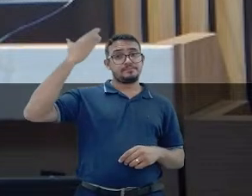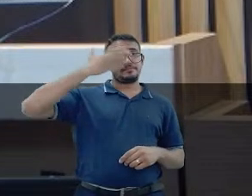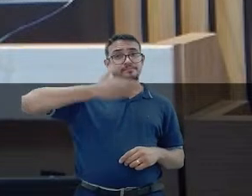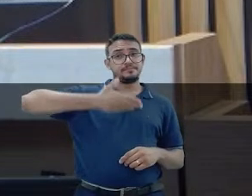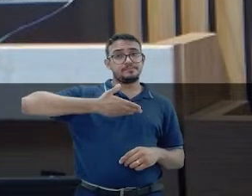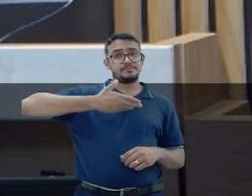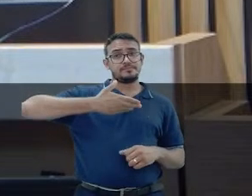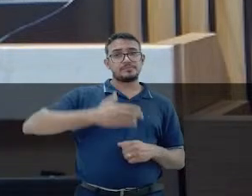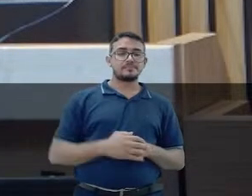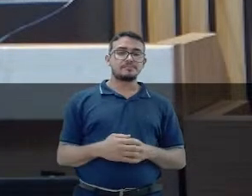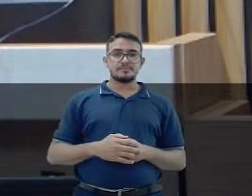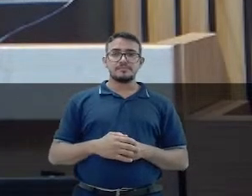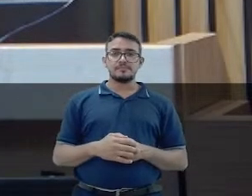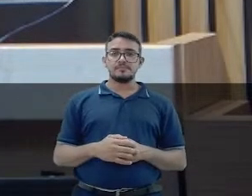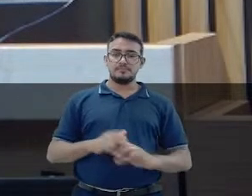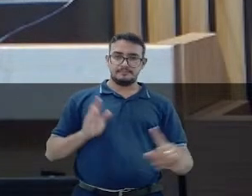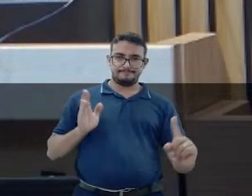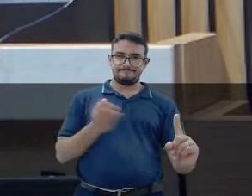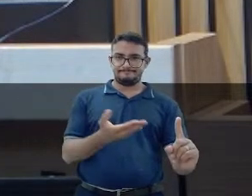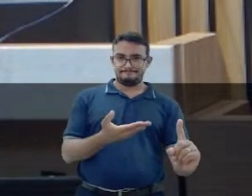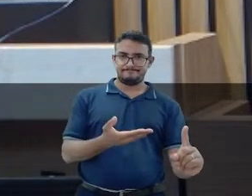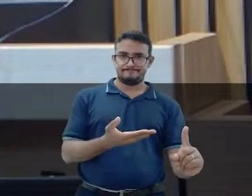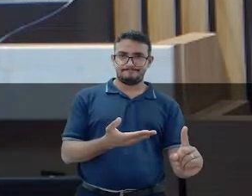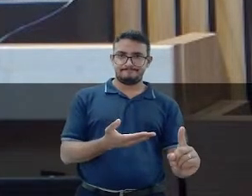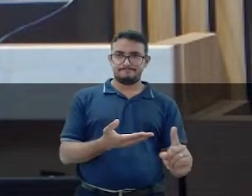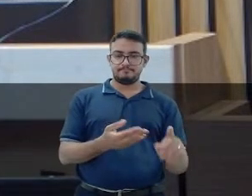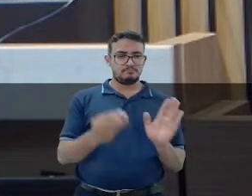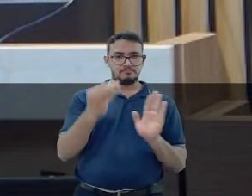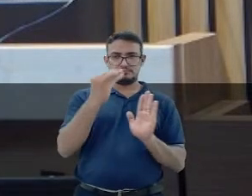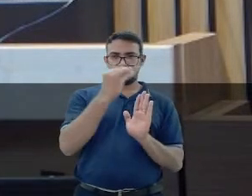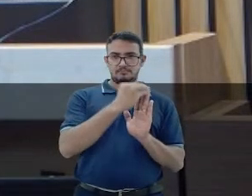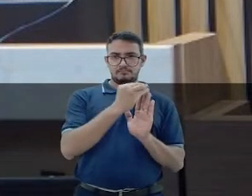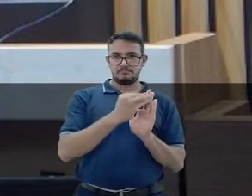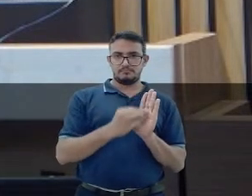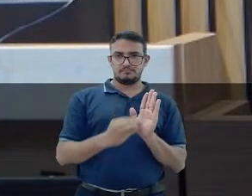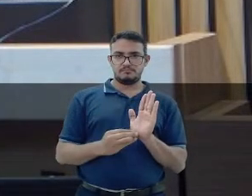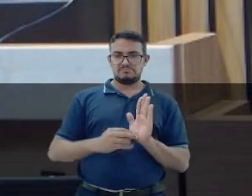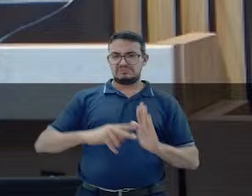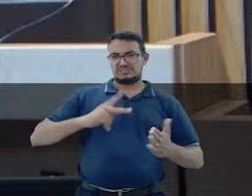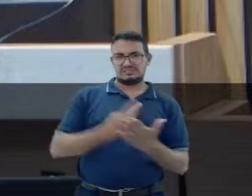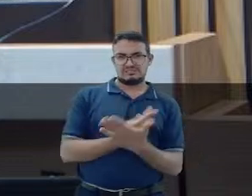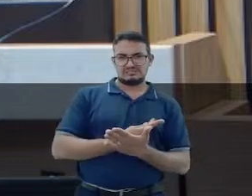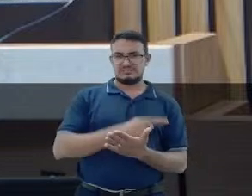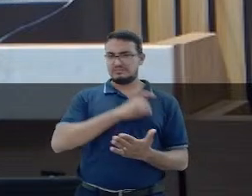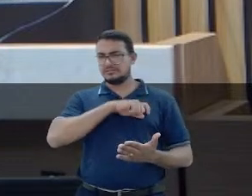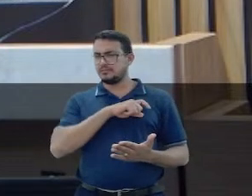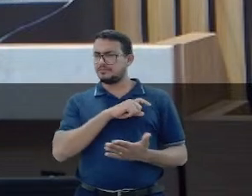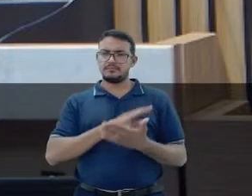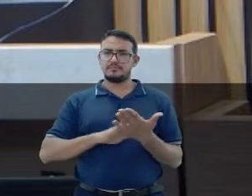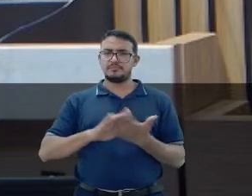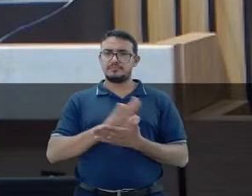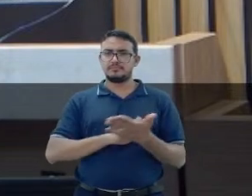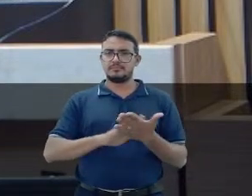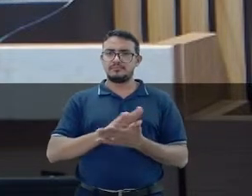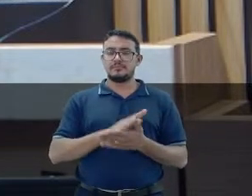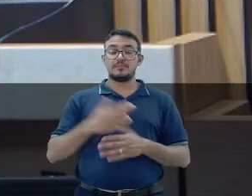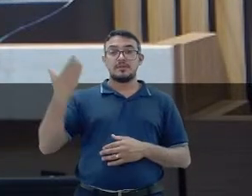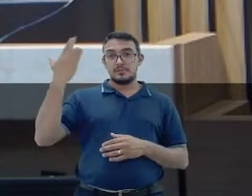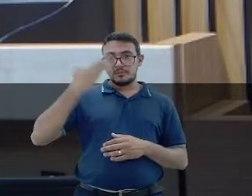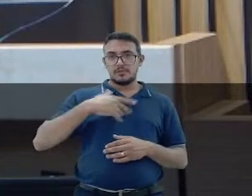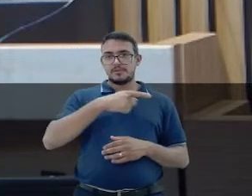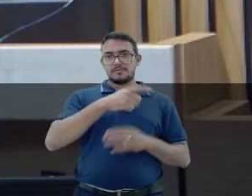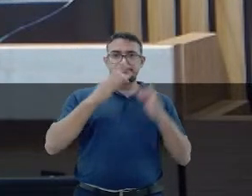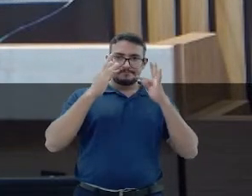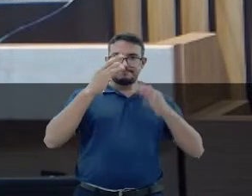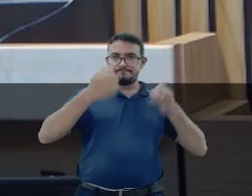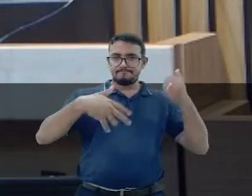ré para que não se anotasse corretamente os cartões de ponto. A prova oral restou dividida em diversos aspectos.